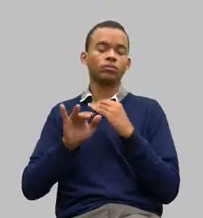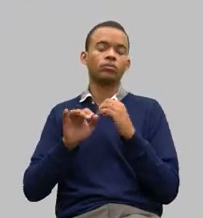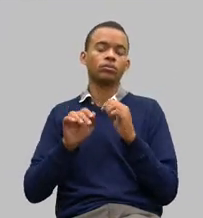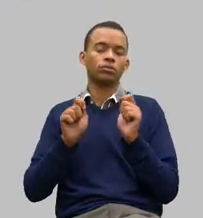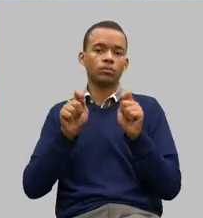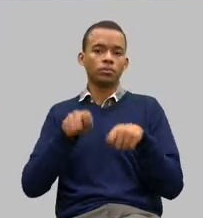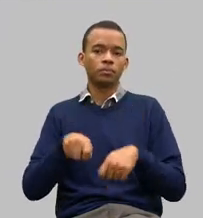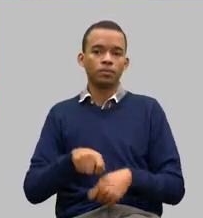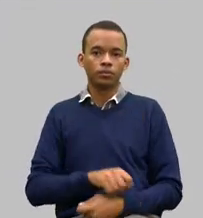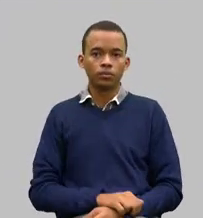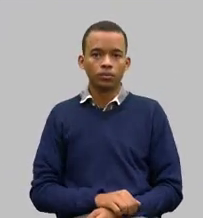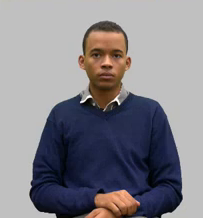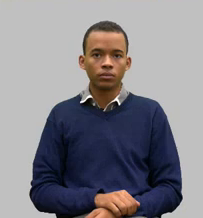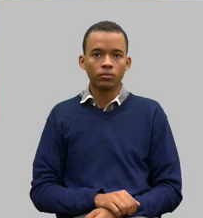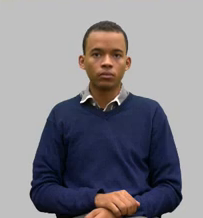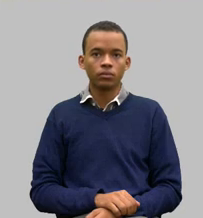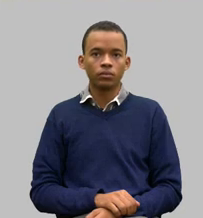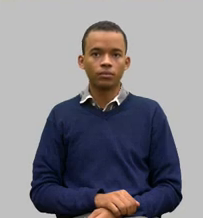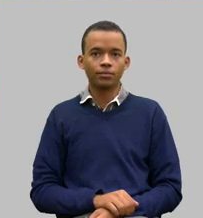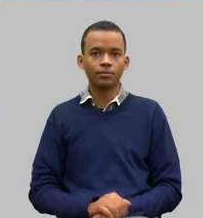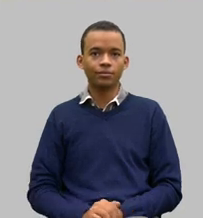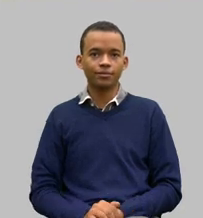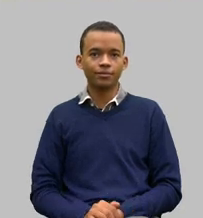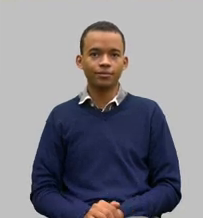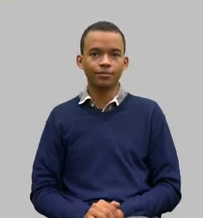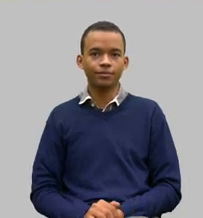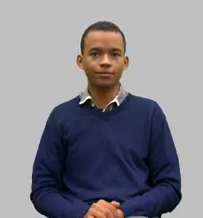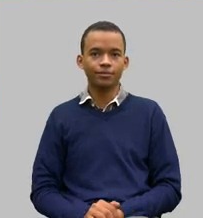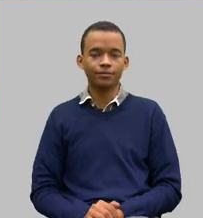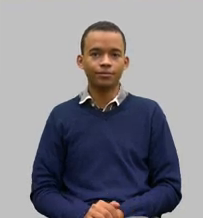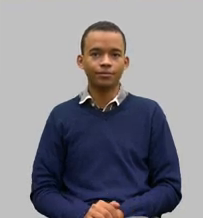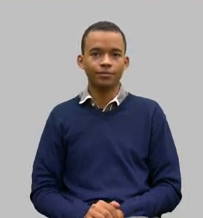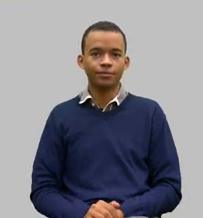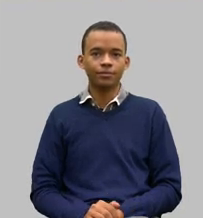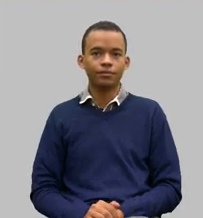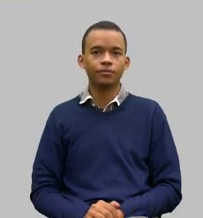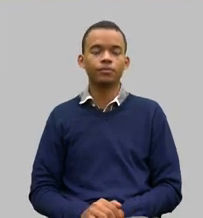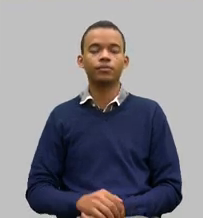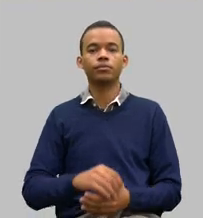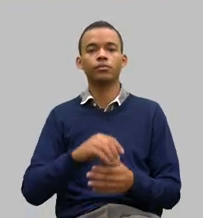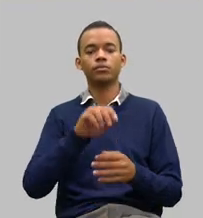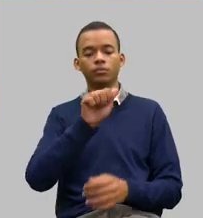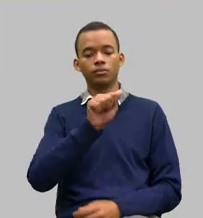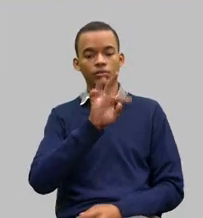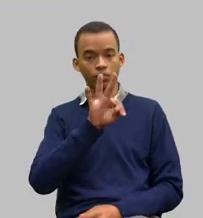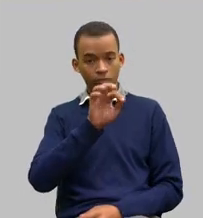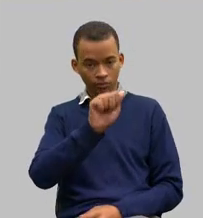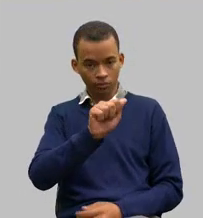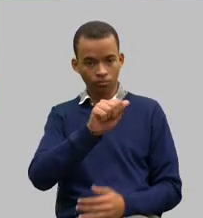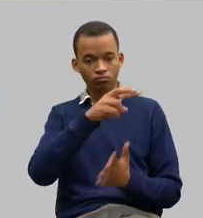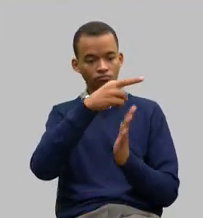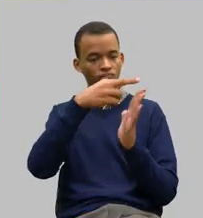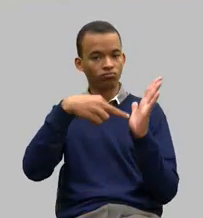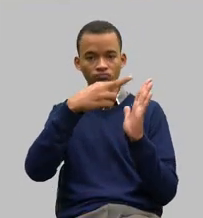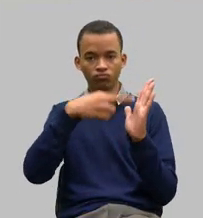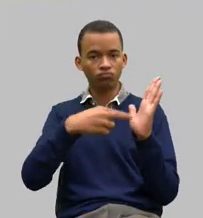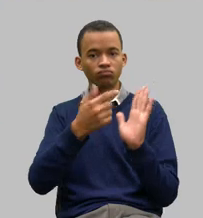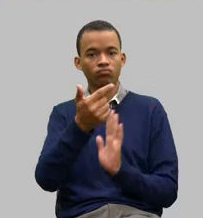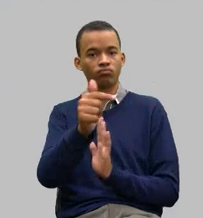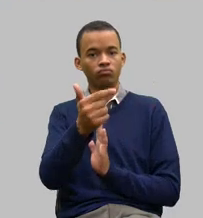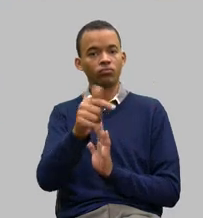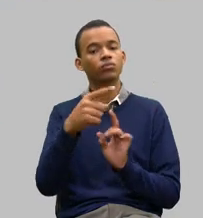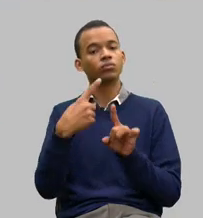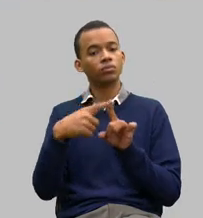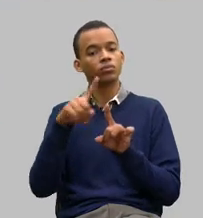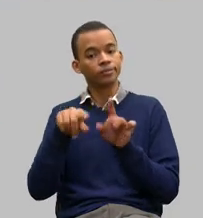WhatsApp presidência informa que não há ata a ser lida por se tratar da primeira reunião conjunta dessas